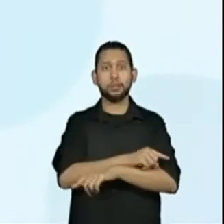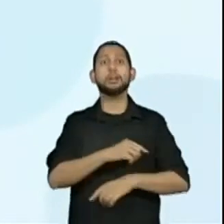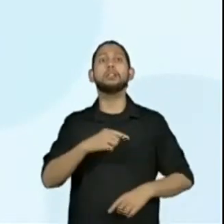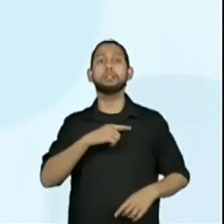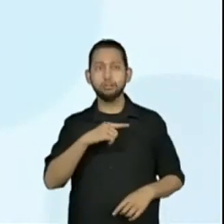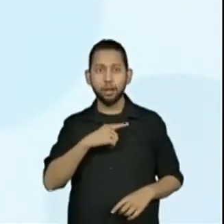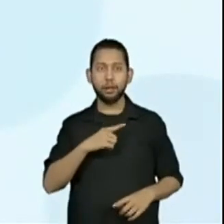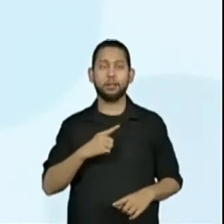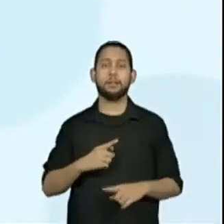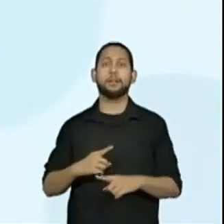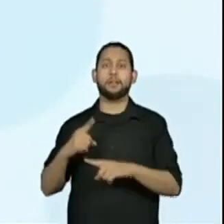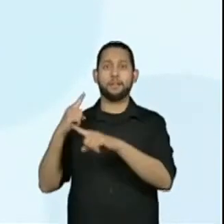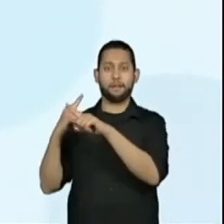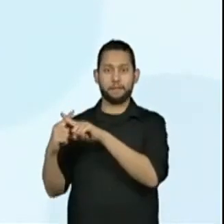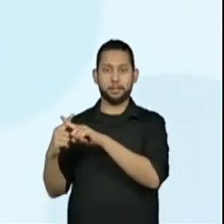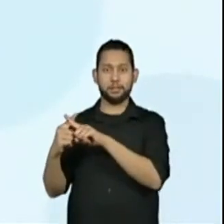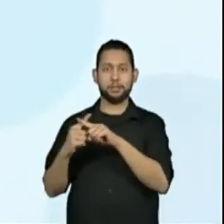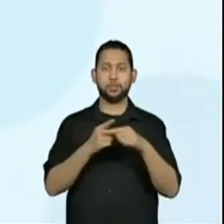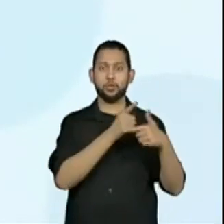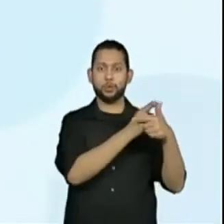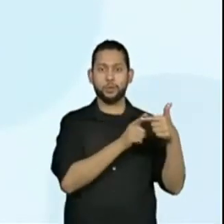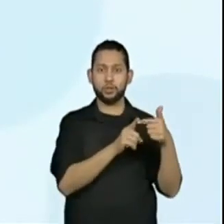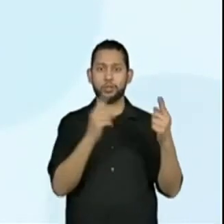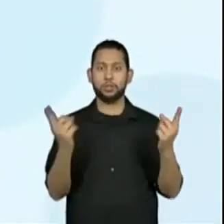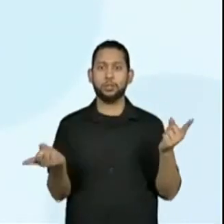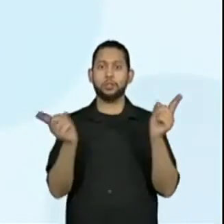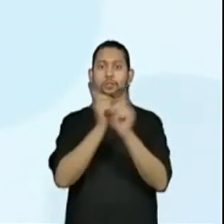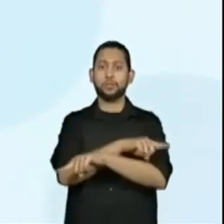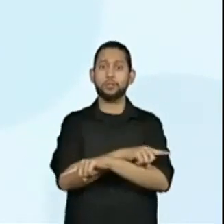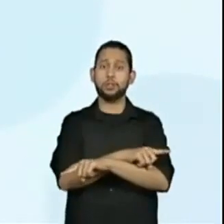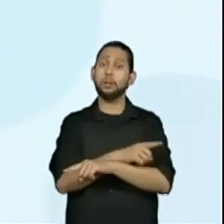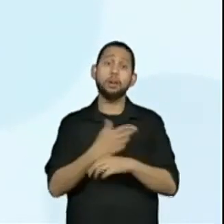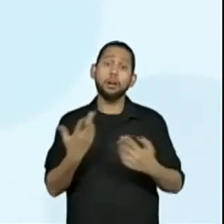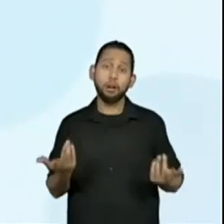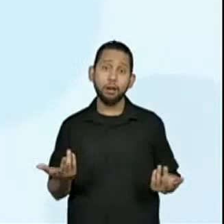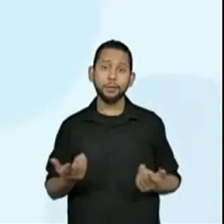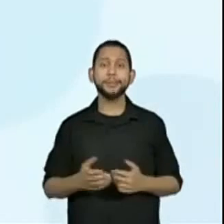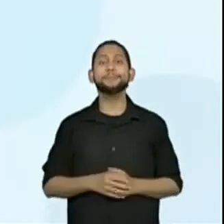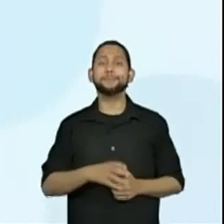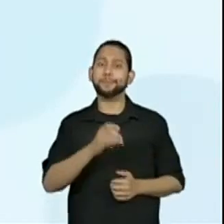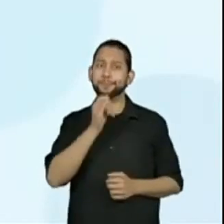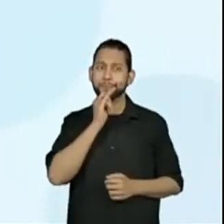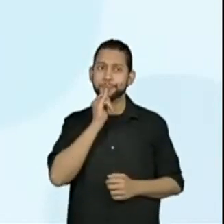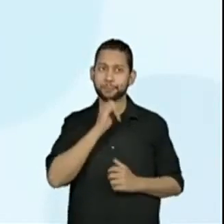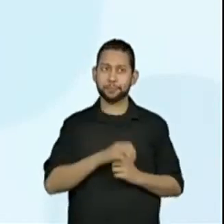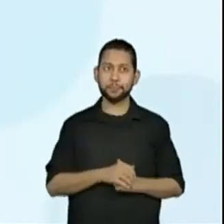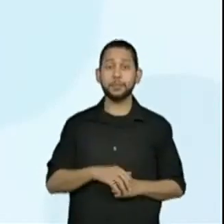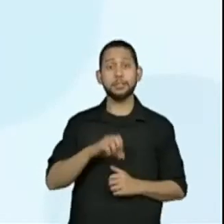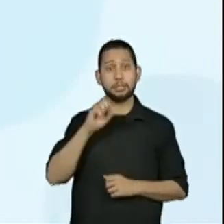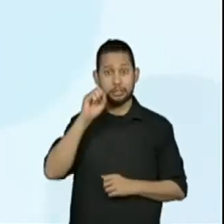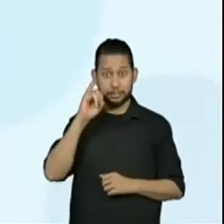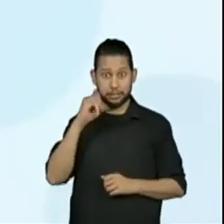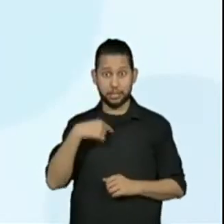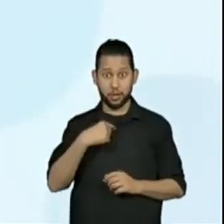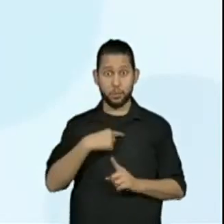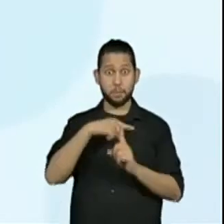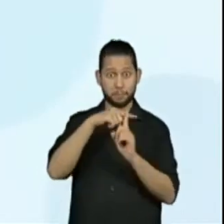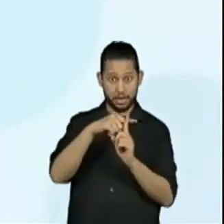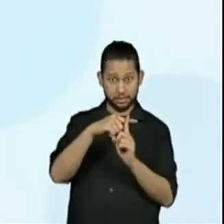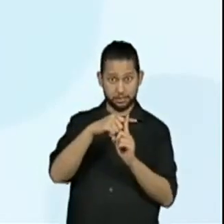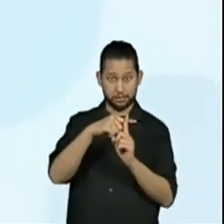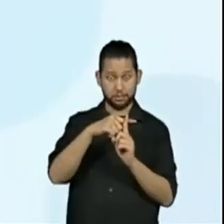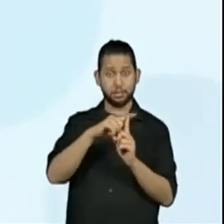são aquelas que anulam o efeito uma da outra. Então, a operação contrária da adição é a